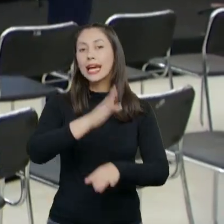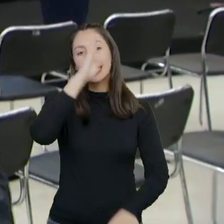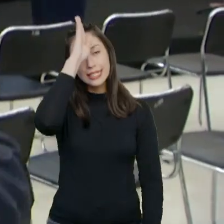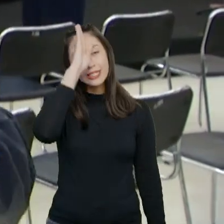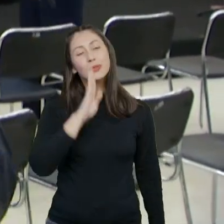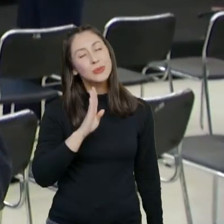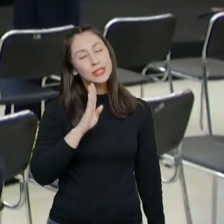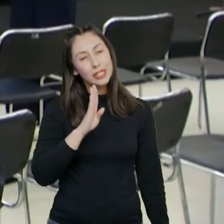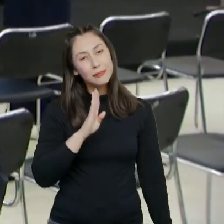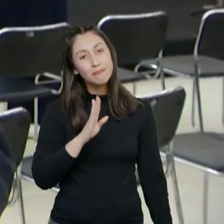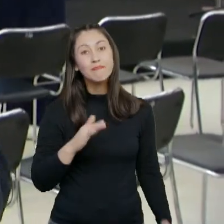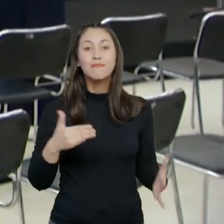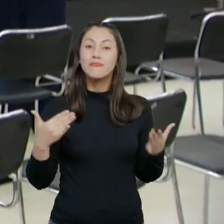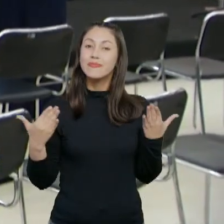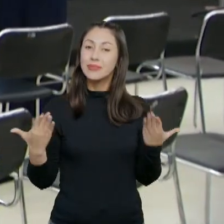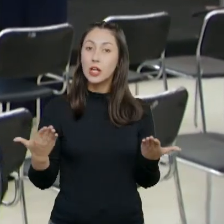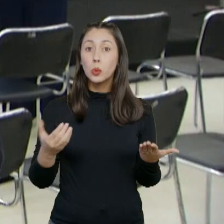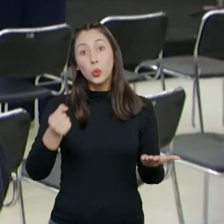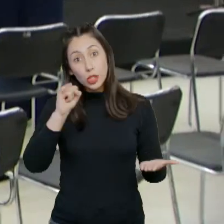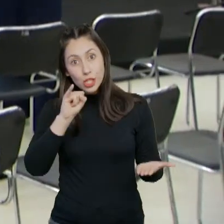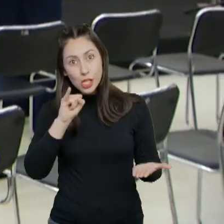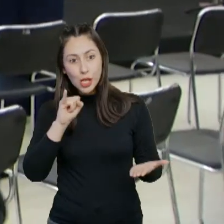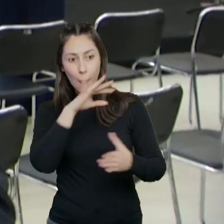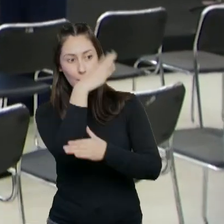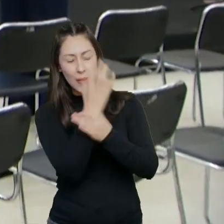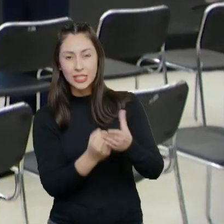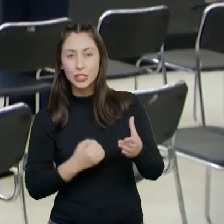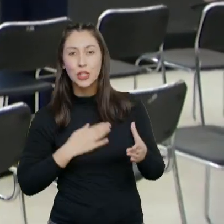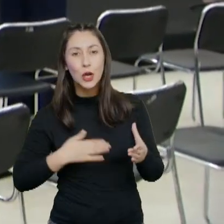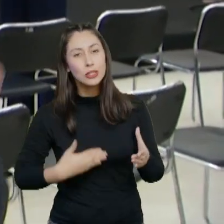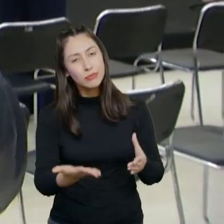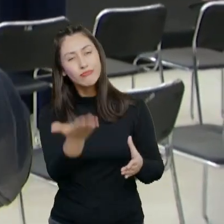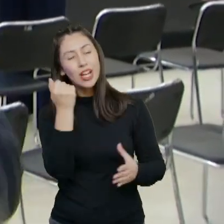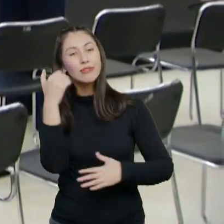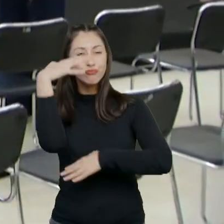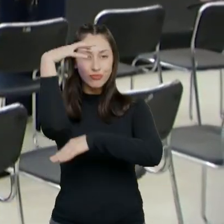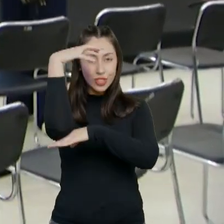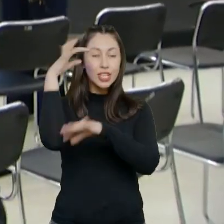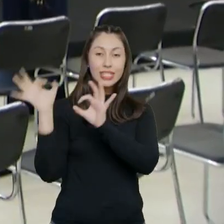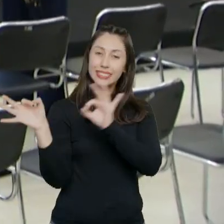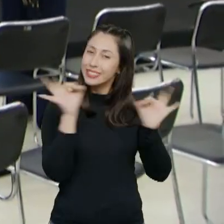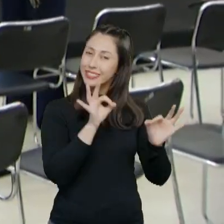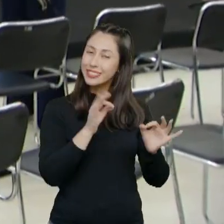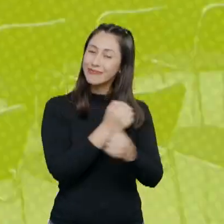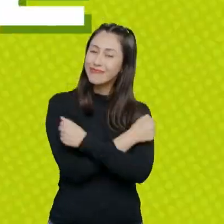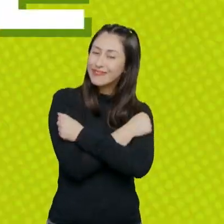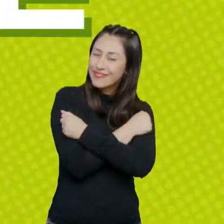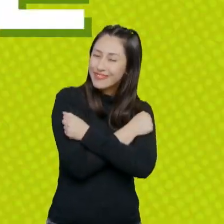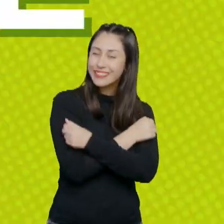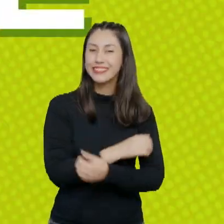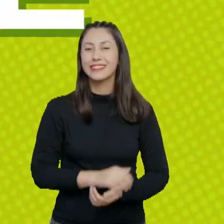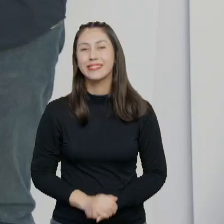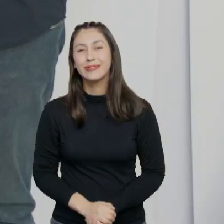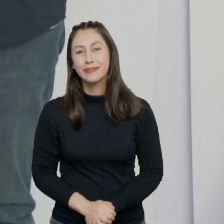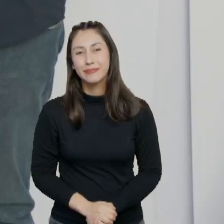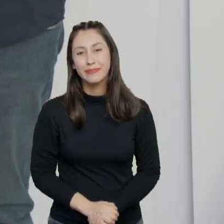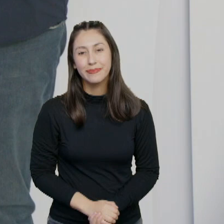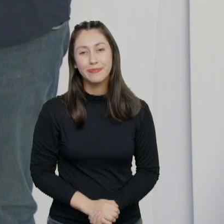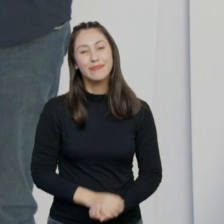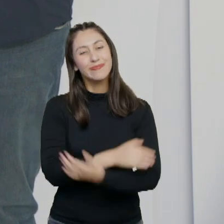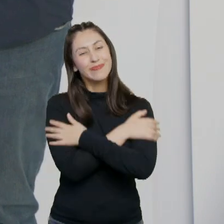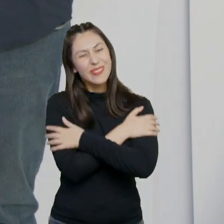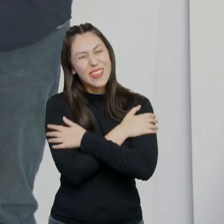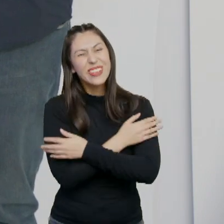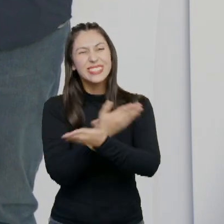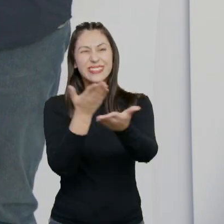gratuitas. Então, o pessoal que ama basquete pode ir lá no Teatrão para poder acompanhar. Devolvo para você, forte abraço. Grande abraço